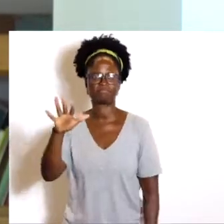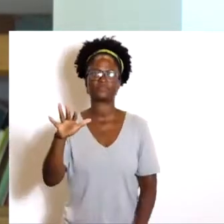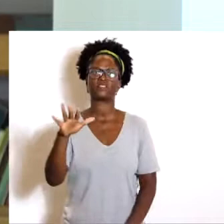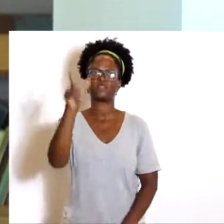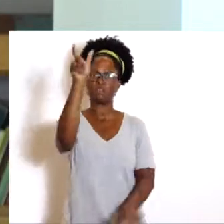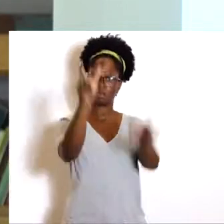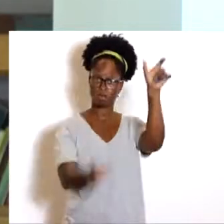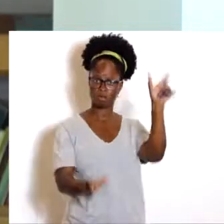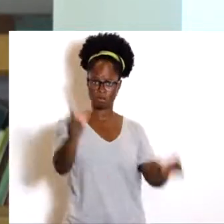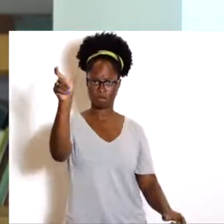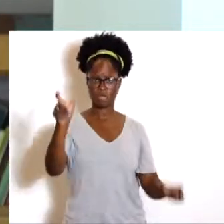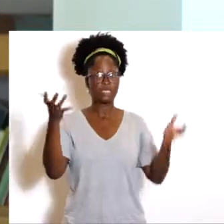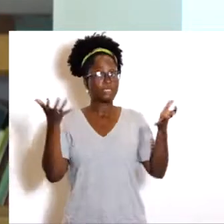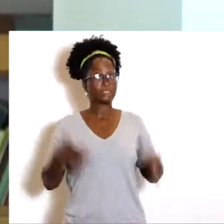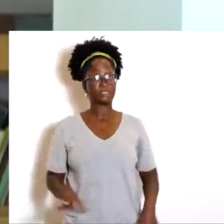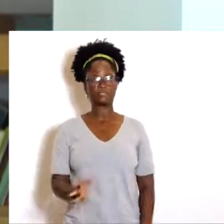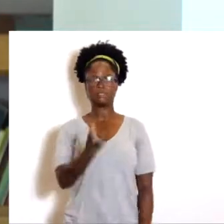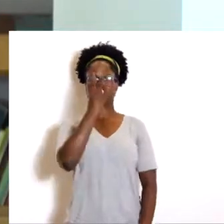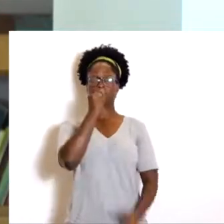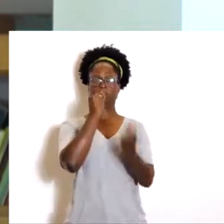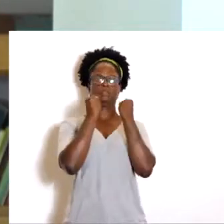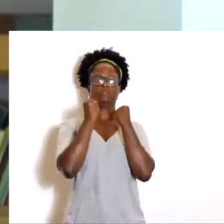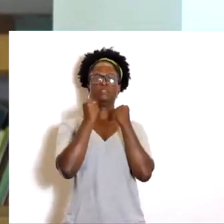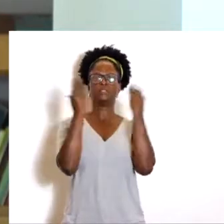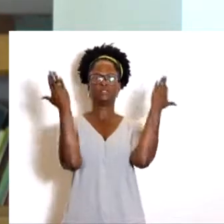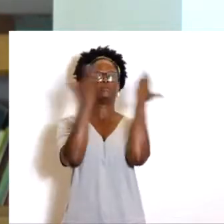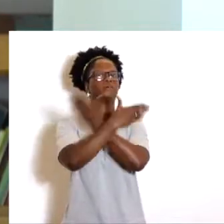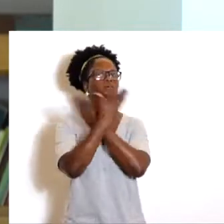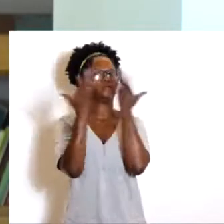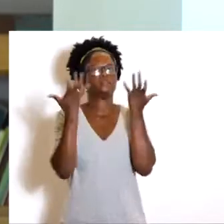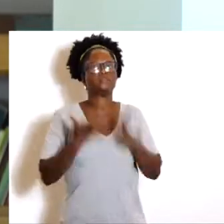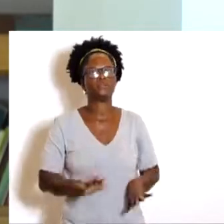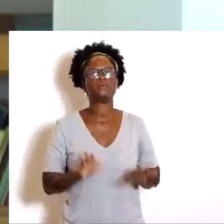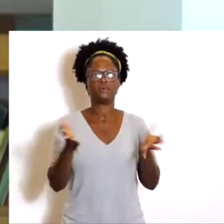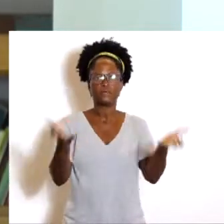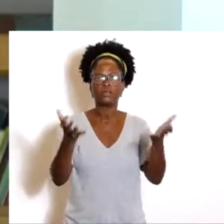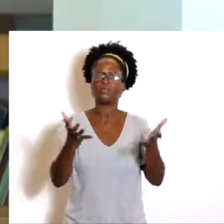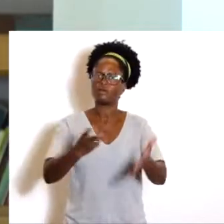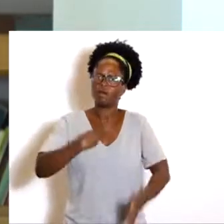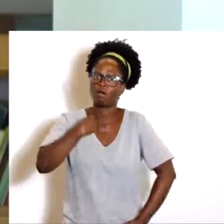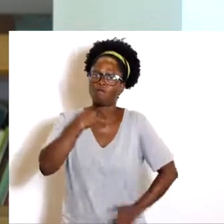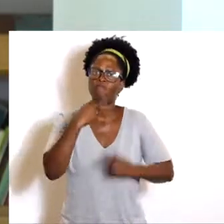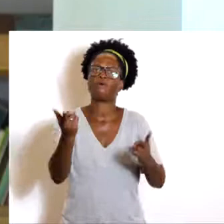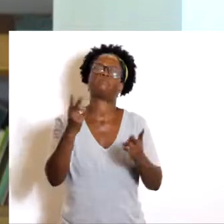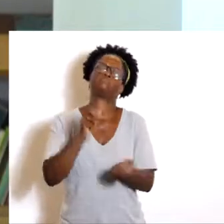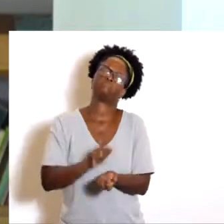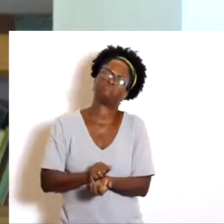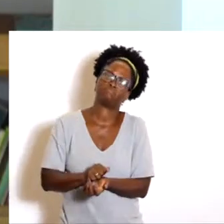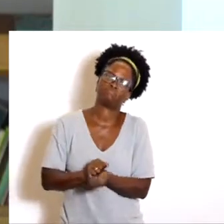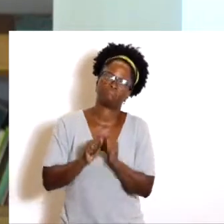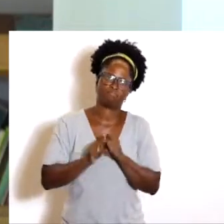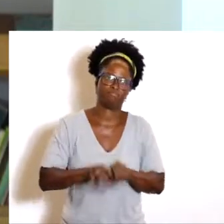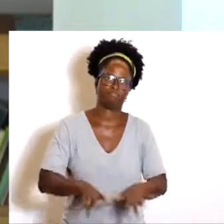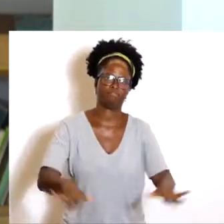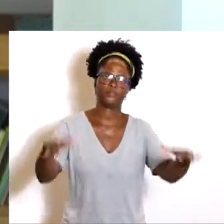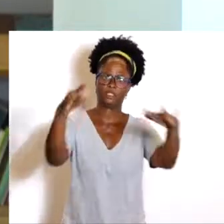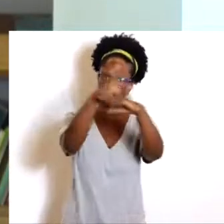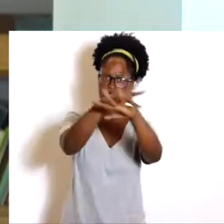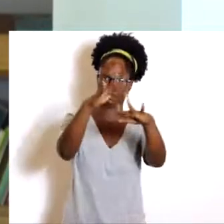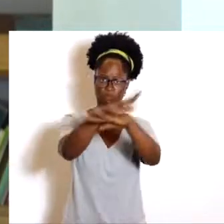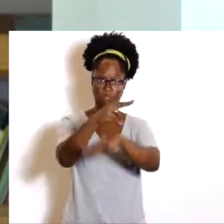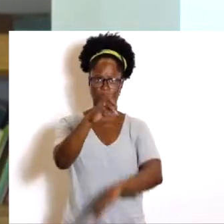admitem ficar seja silenciado nos seus espaços e projetos suas vozes para a cidade para